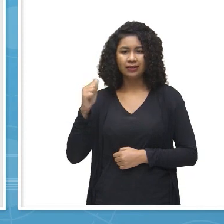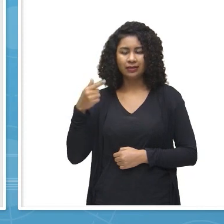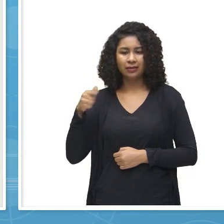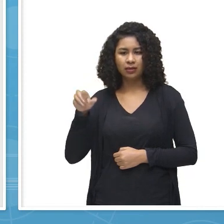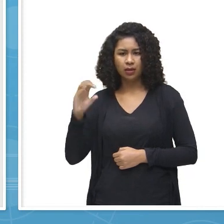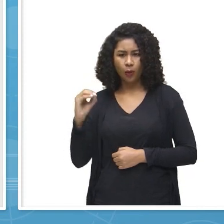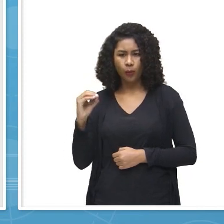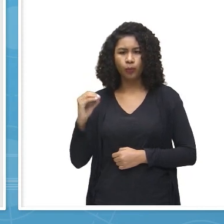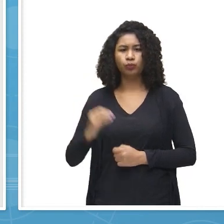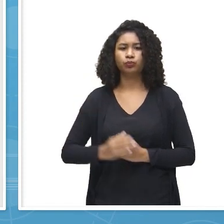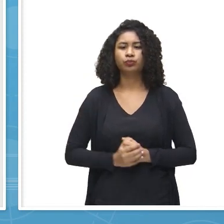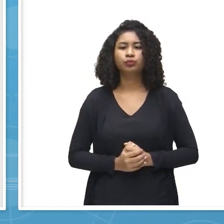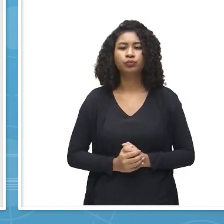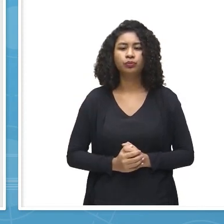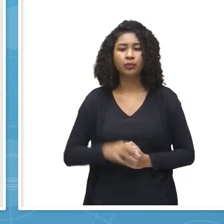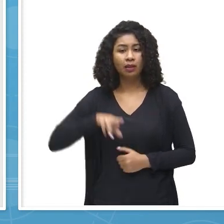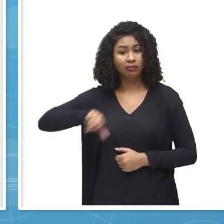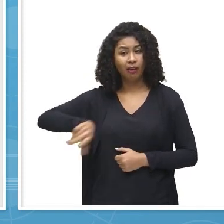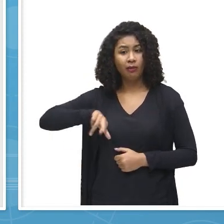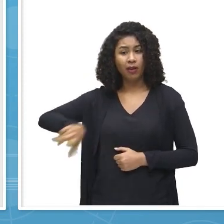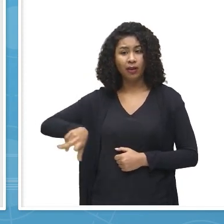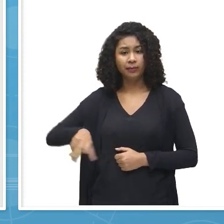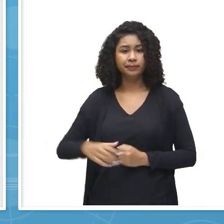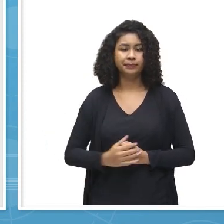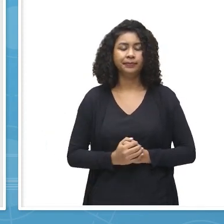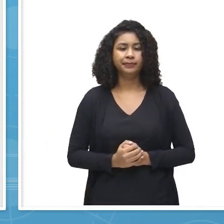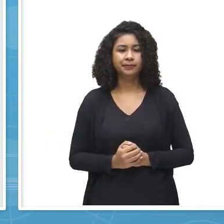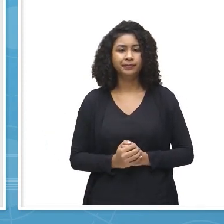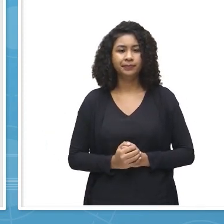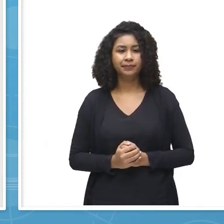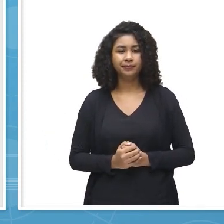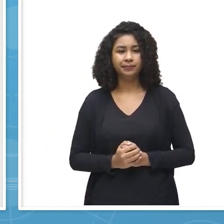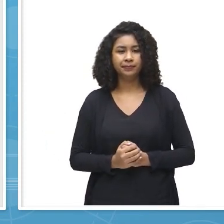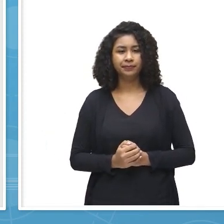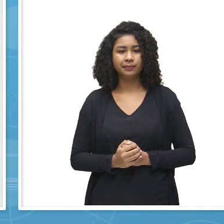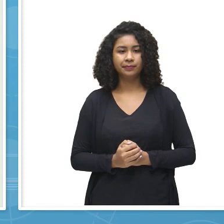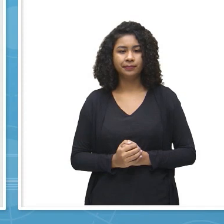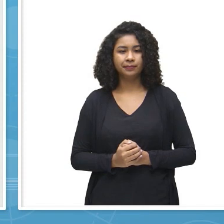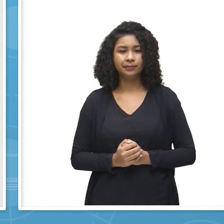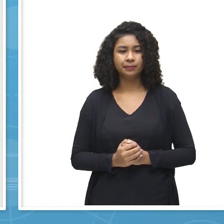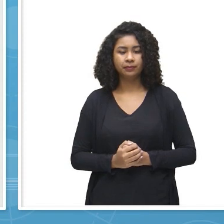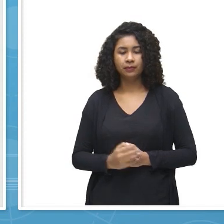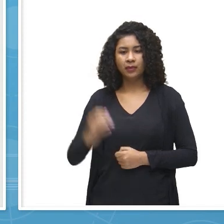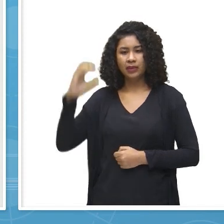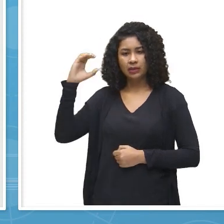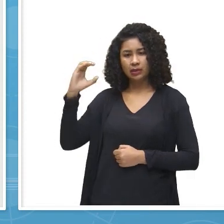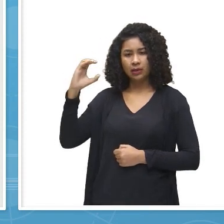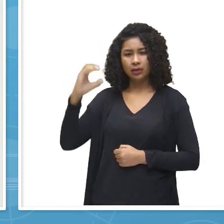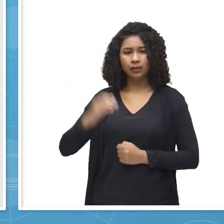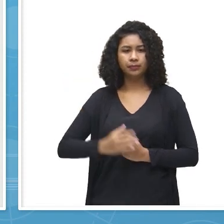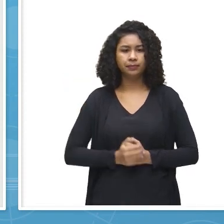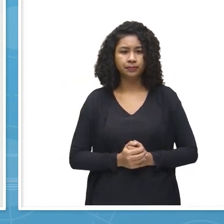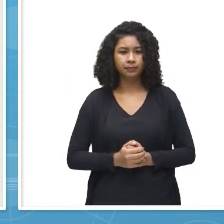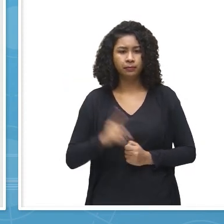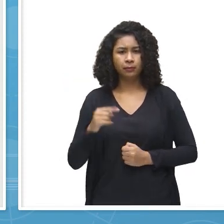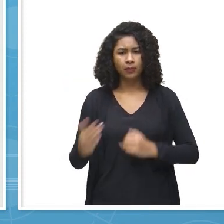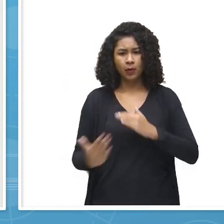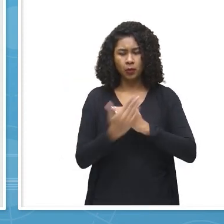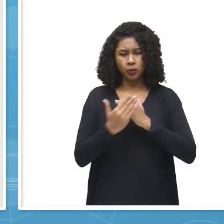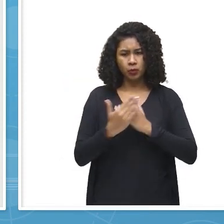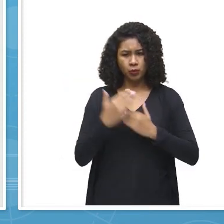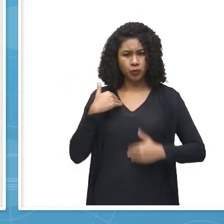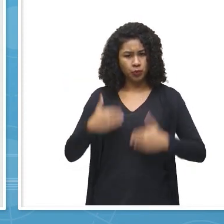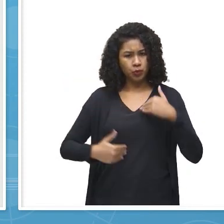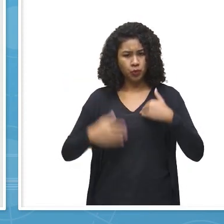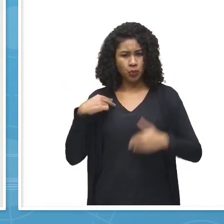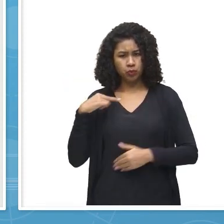suas funções, tá bom? Então, a letra B também não está correta. Letra C, a gente tem aí nutrição. Realmente ajuda